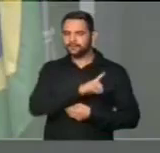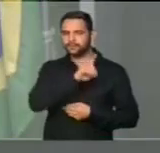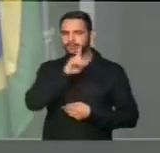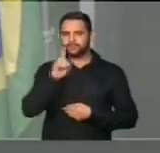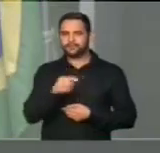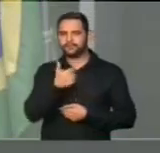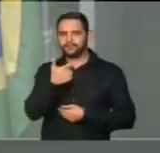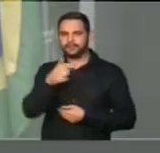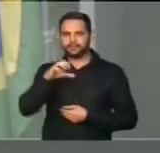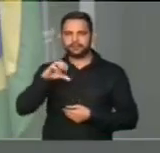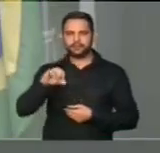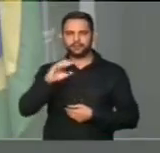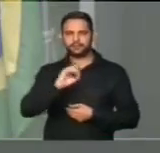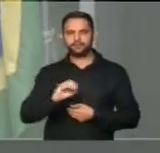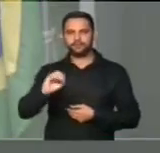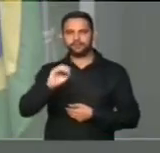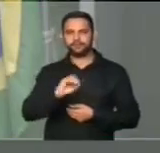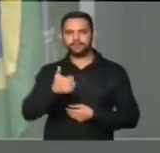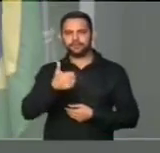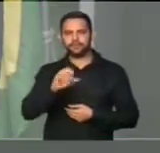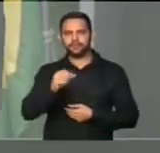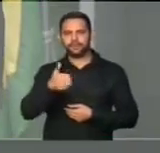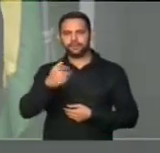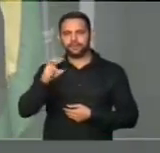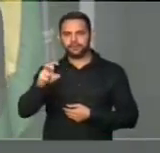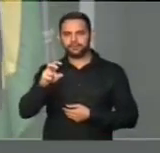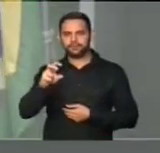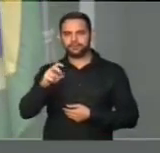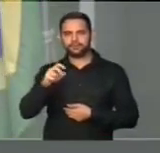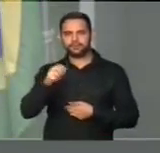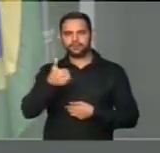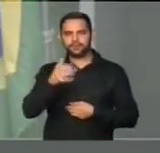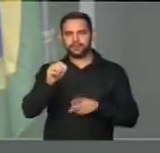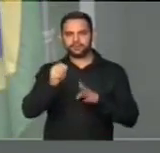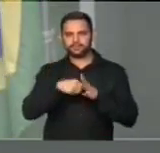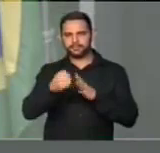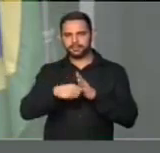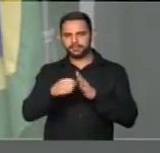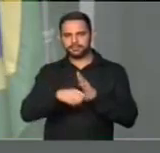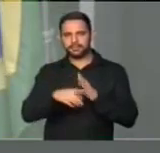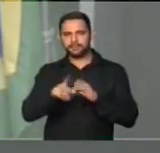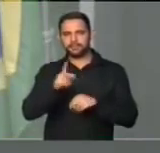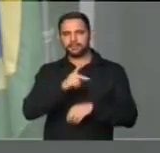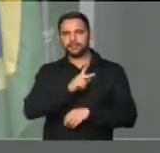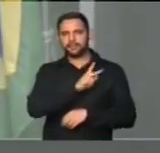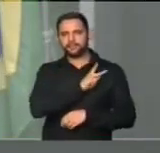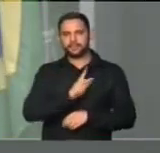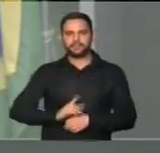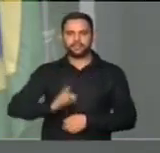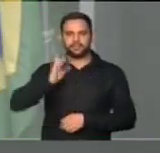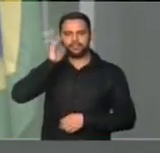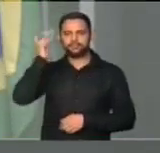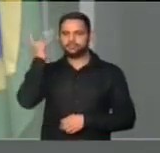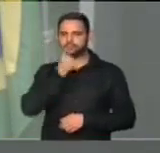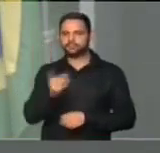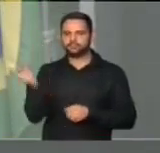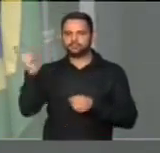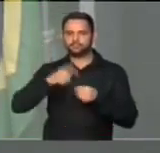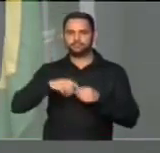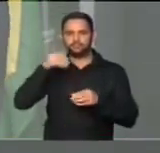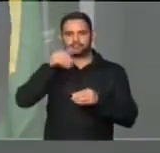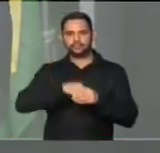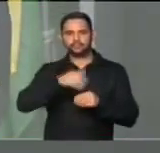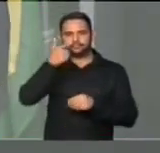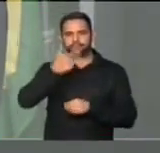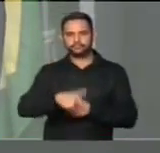dia 29 de outubro de 2015, 10 meses após a presidente Dilma ter se elegido